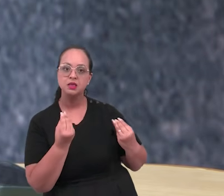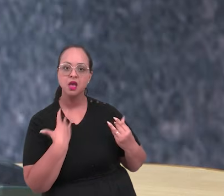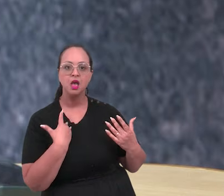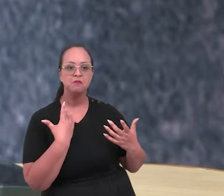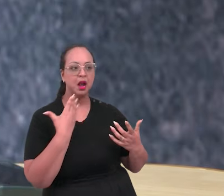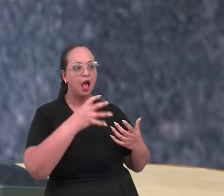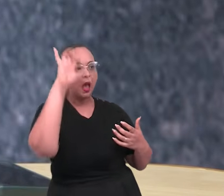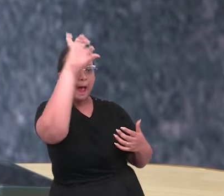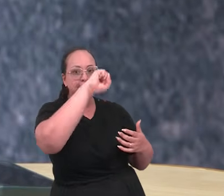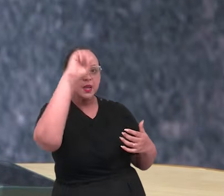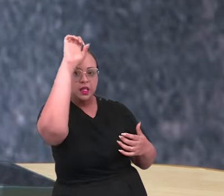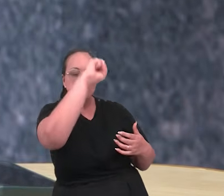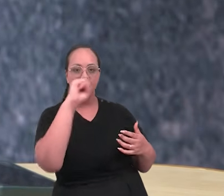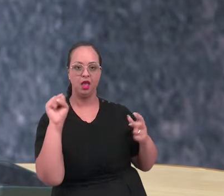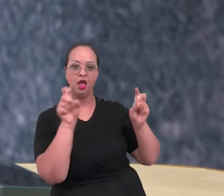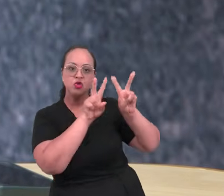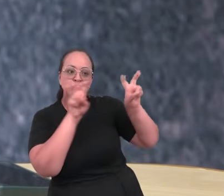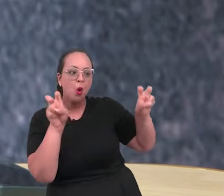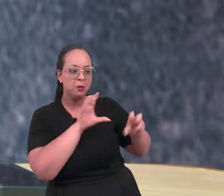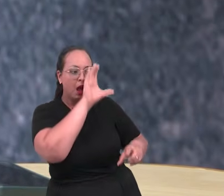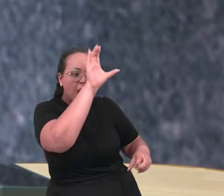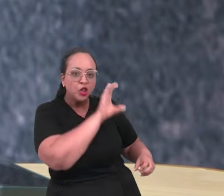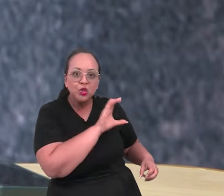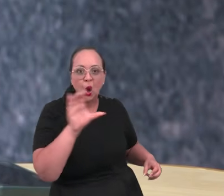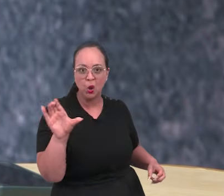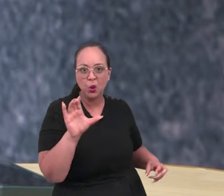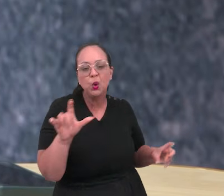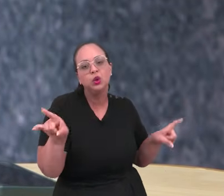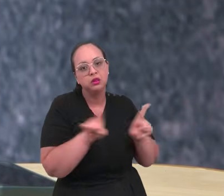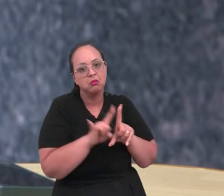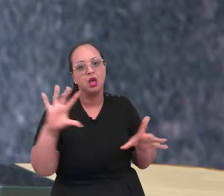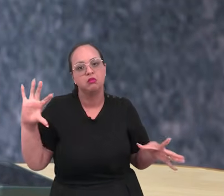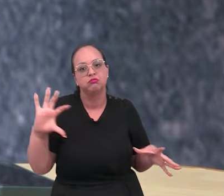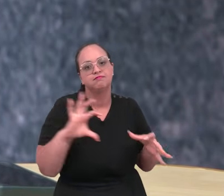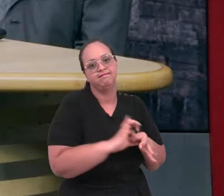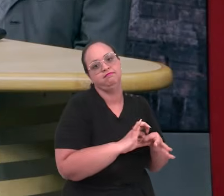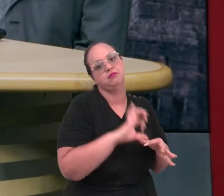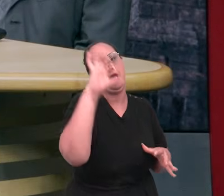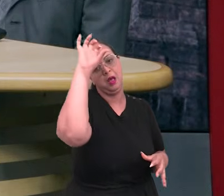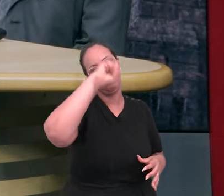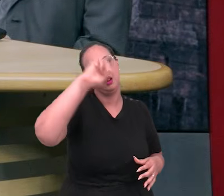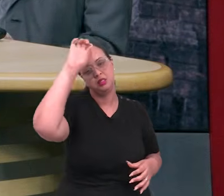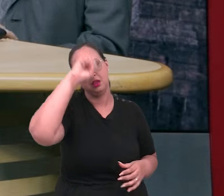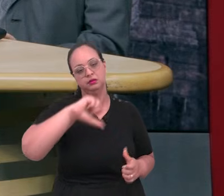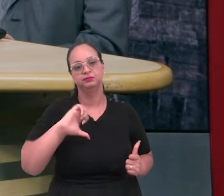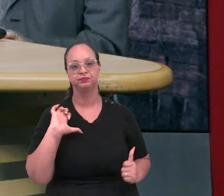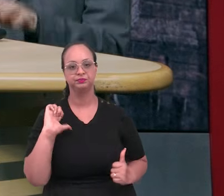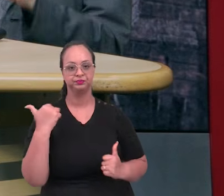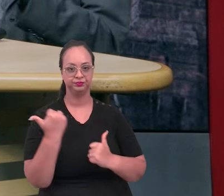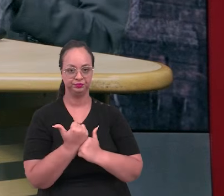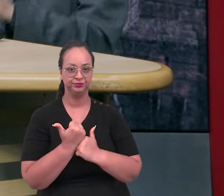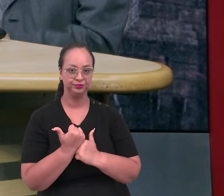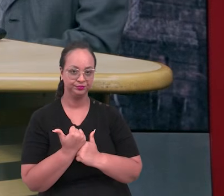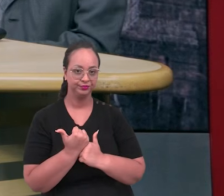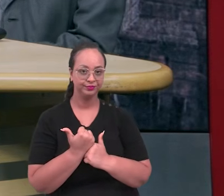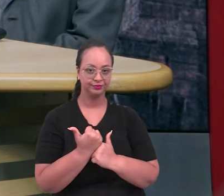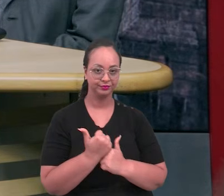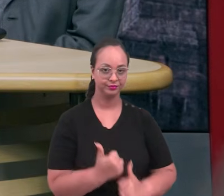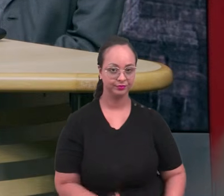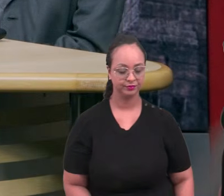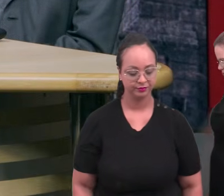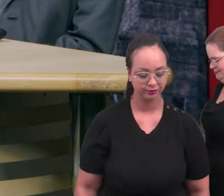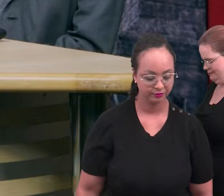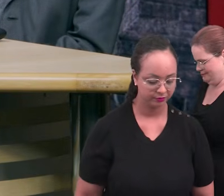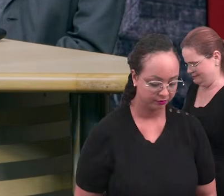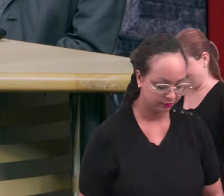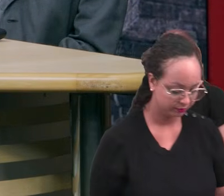governo português, mas também inseri-los no contexto católico. Bom, nós estamos